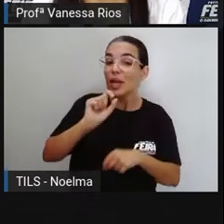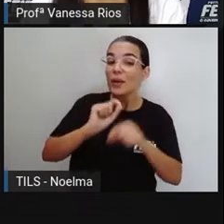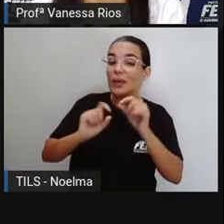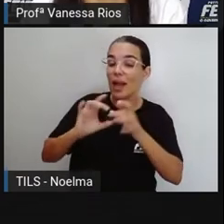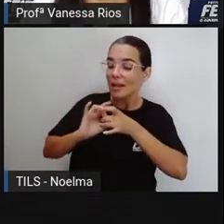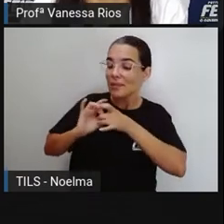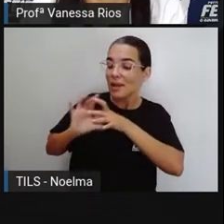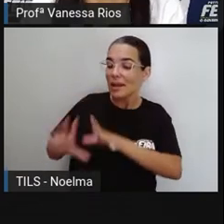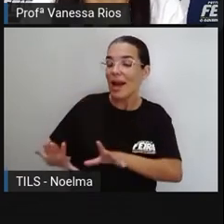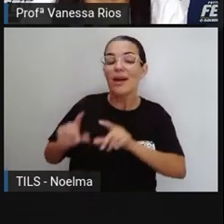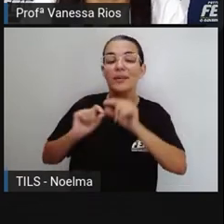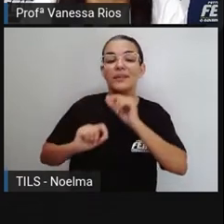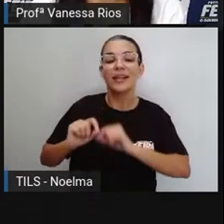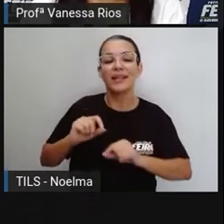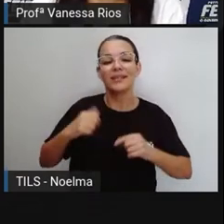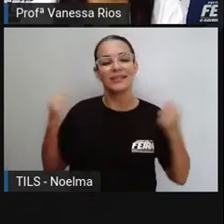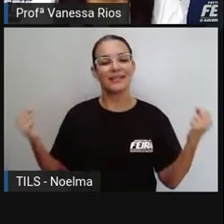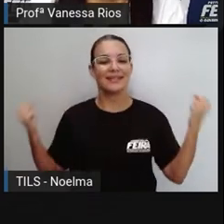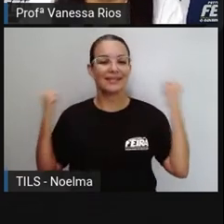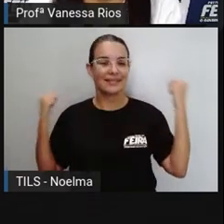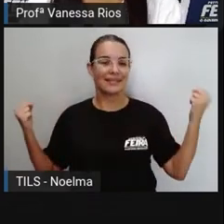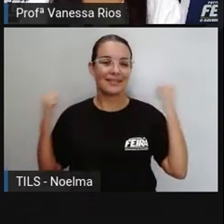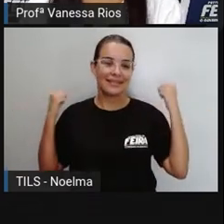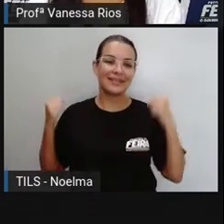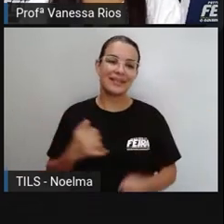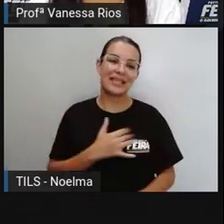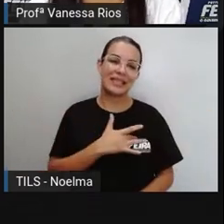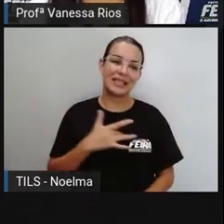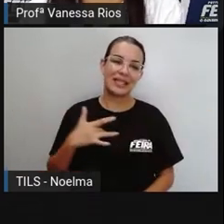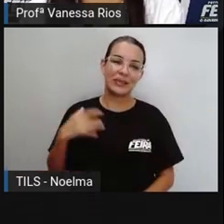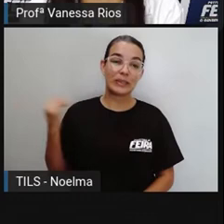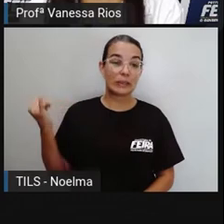disponibiliza para essa ação tão importante para a saúde.